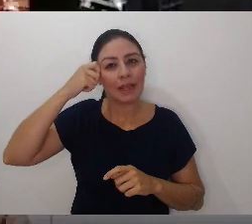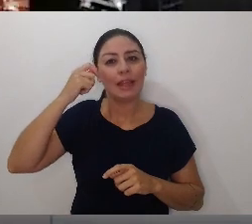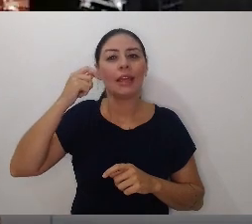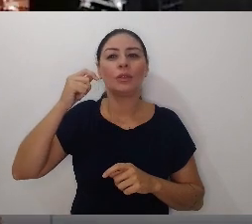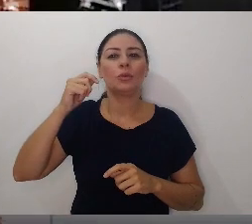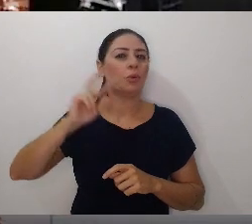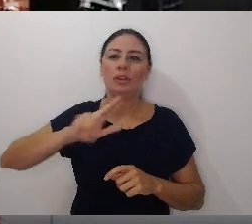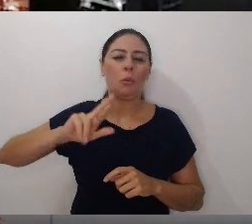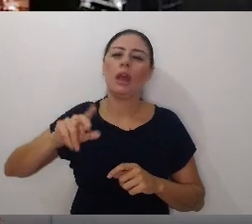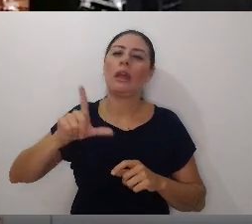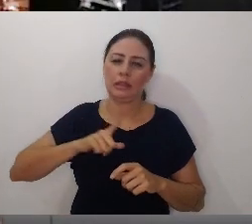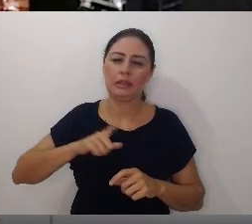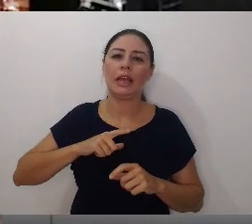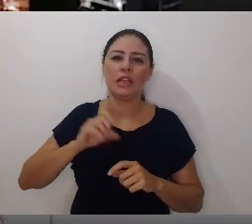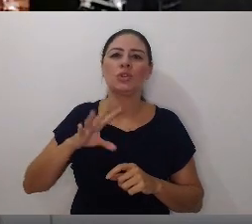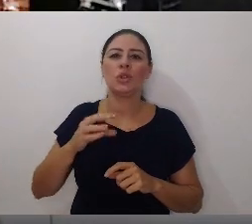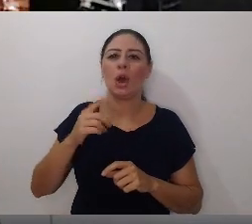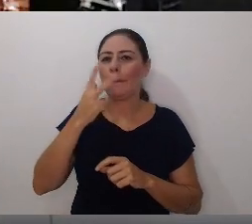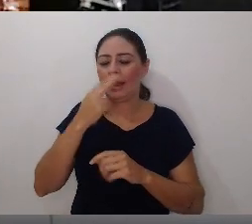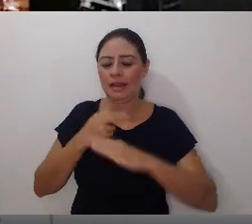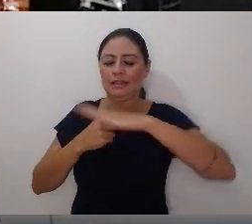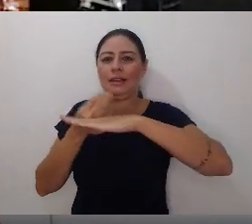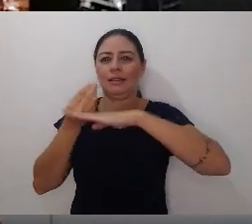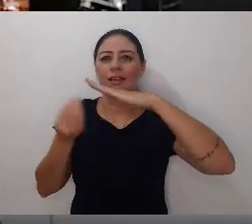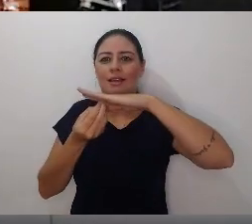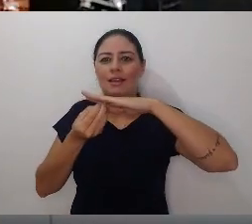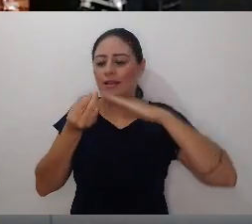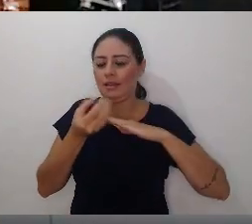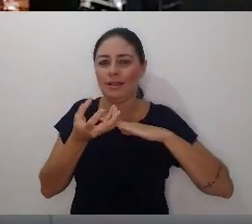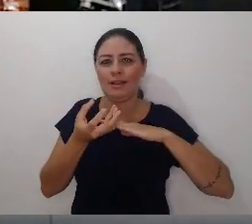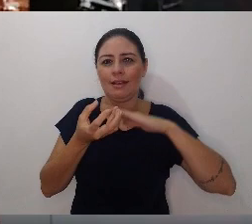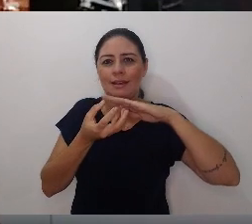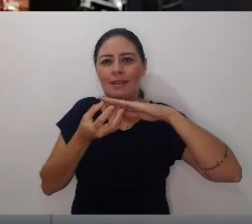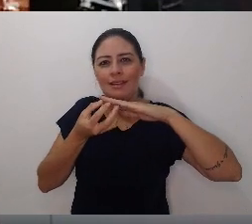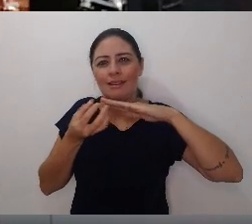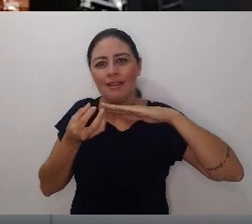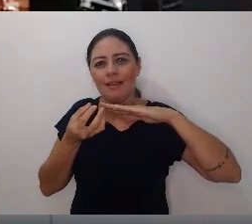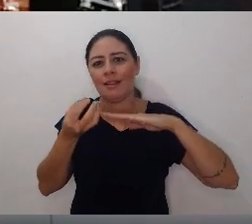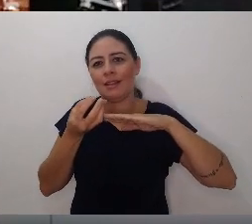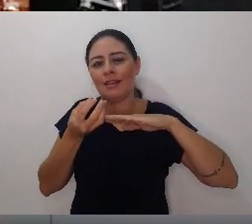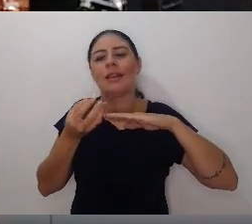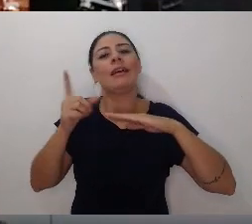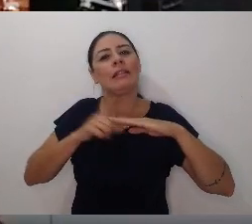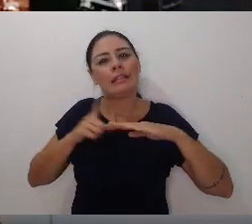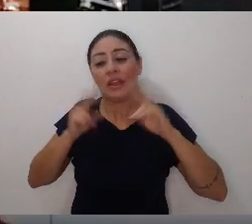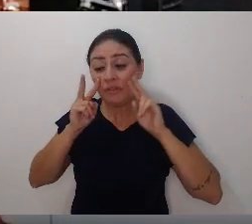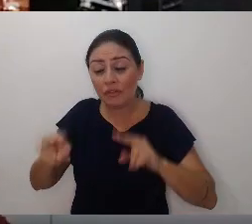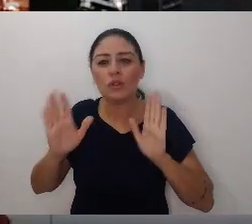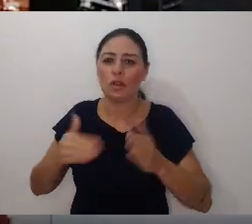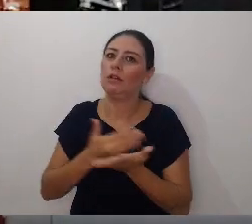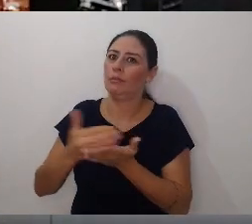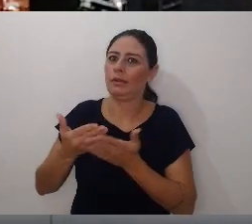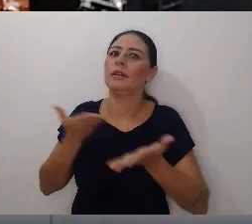é fácil ver a cárie, é fácil, ela tem um buraquinho, ela não é só pretinha, ela tem uma reentrância, pega um palitinho ali, vai